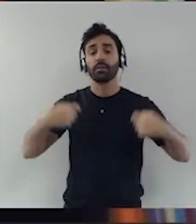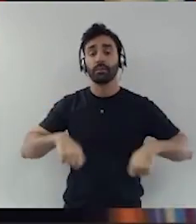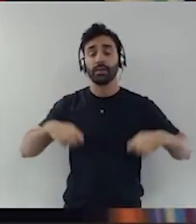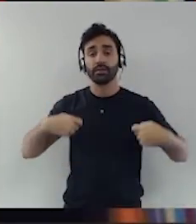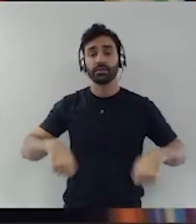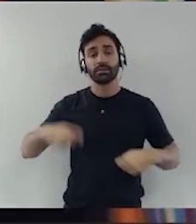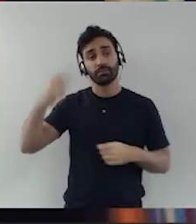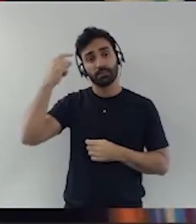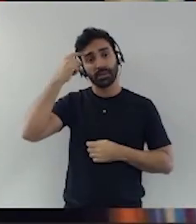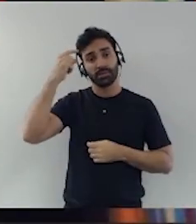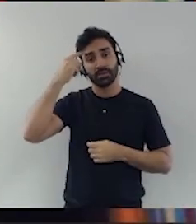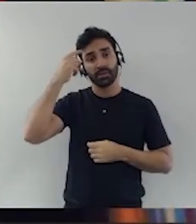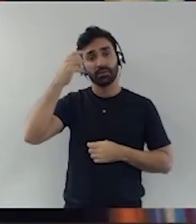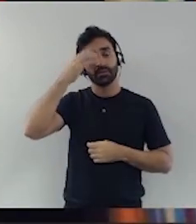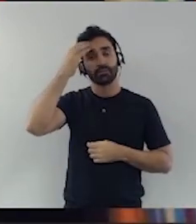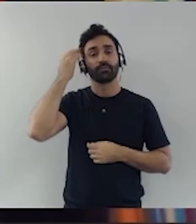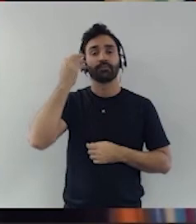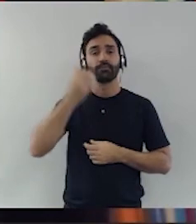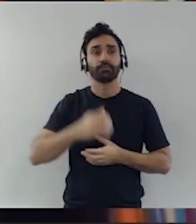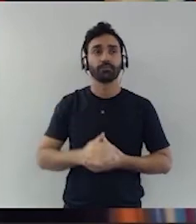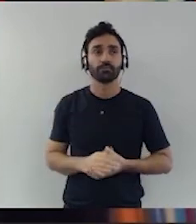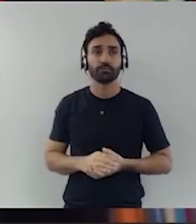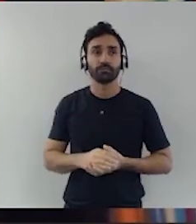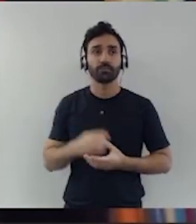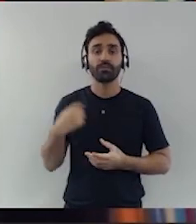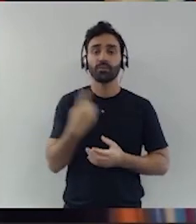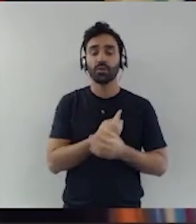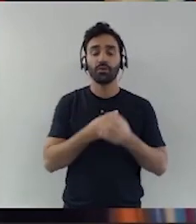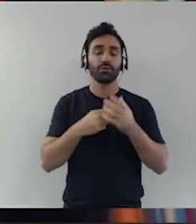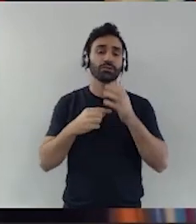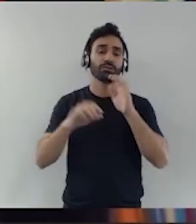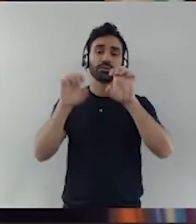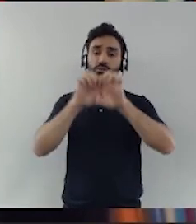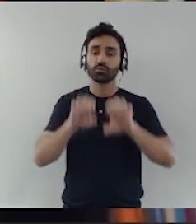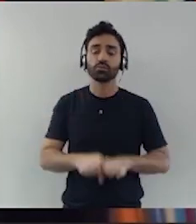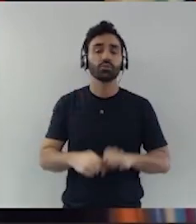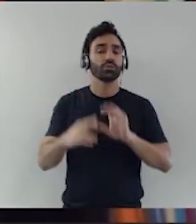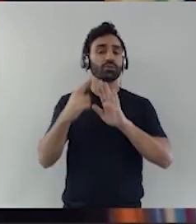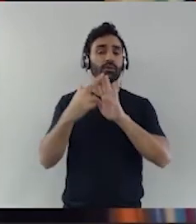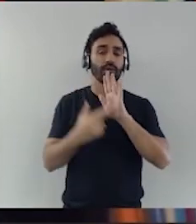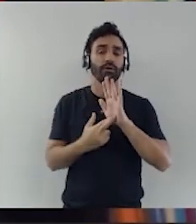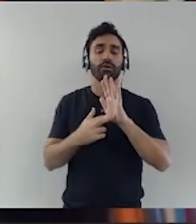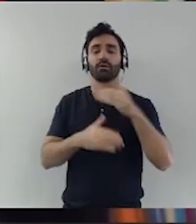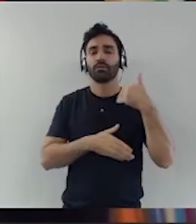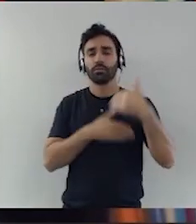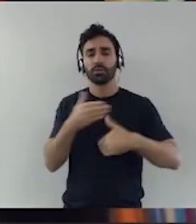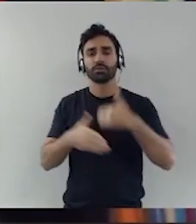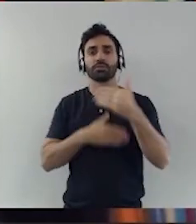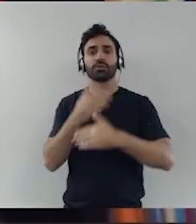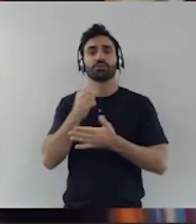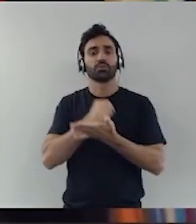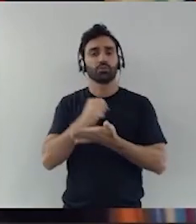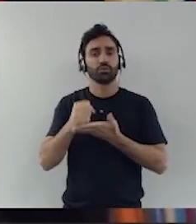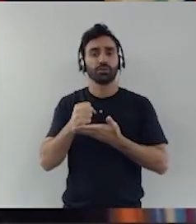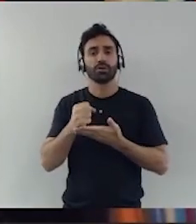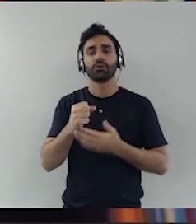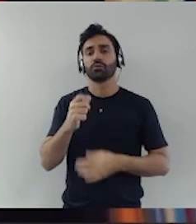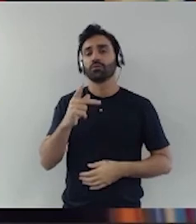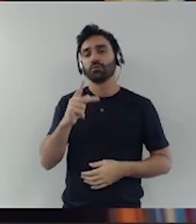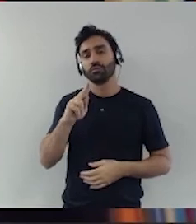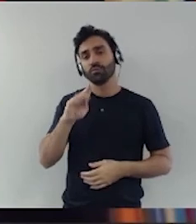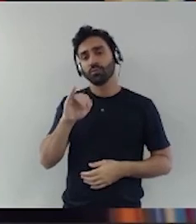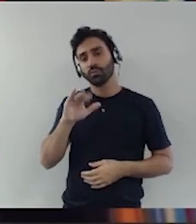repensar essa lógica da nossa estrutura normativa e, sobretudo, do processo de contratação pública, para